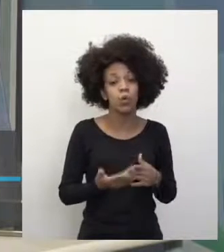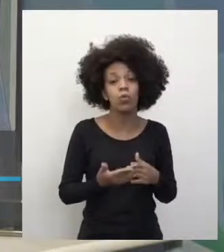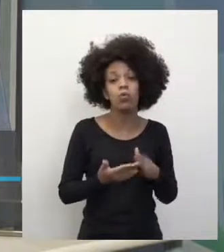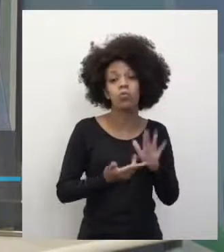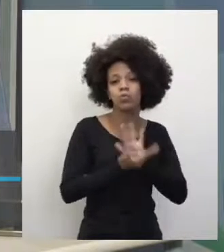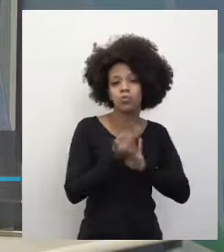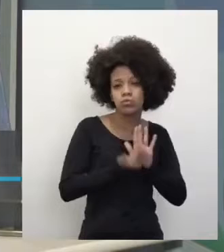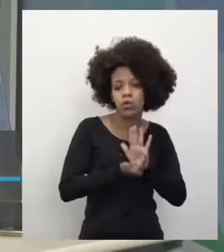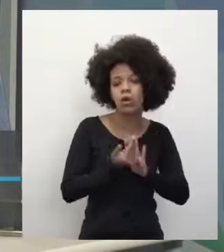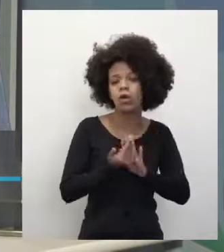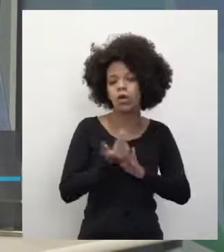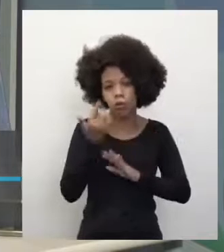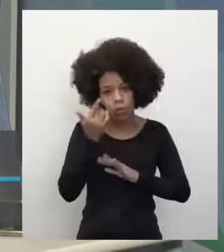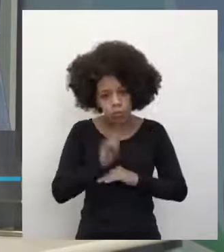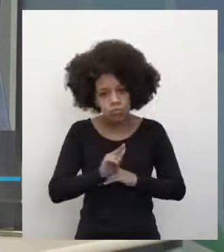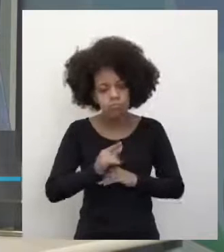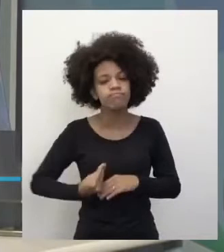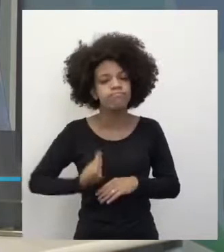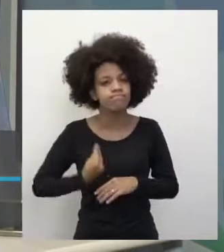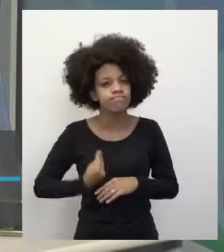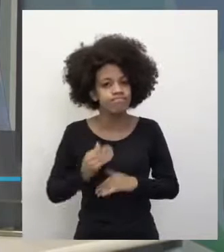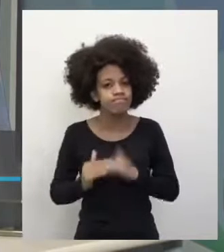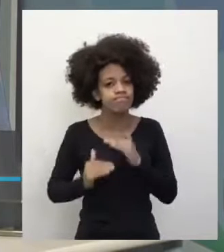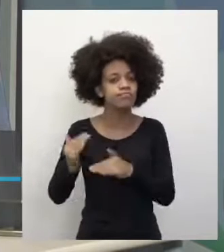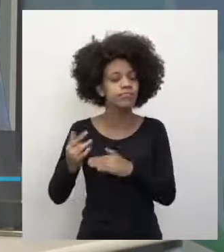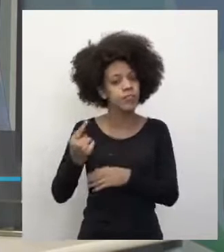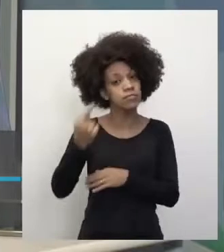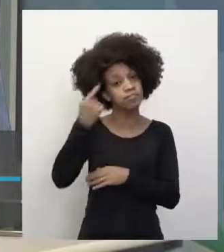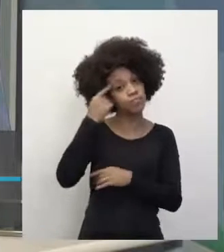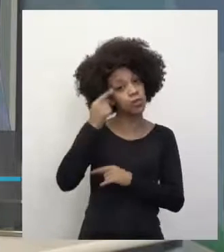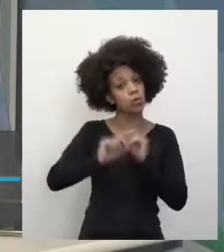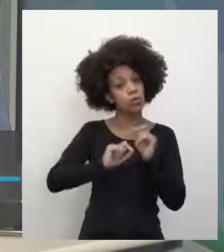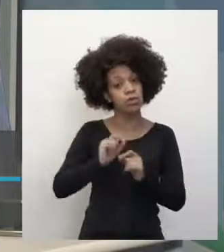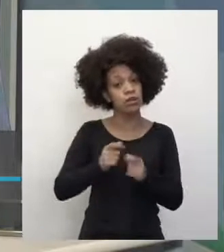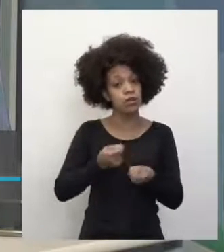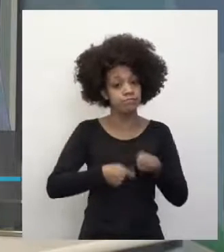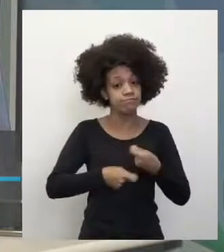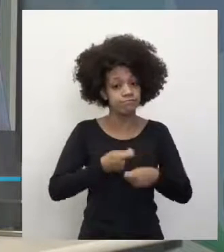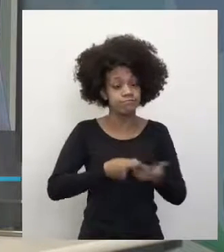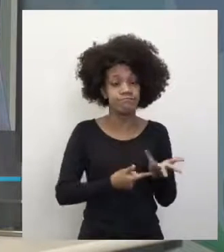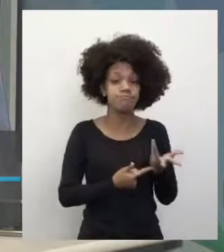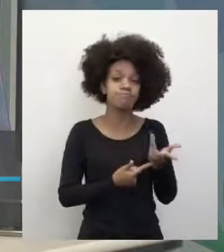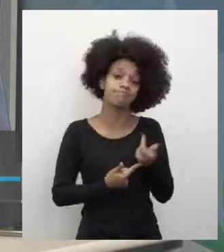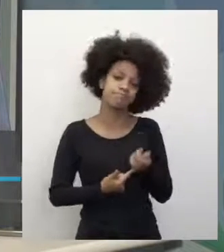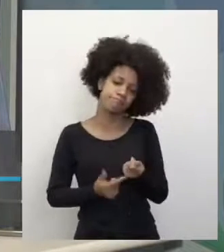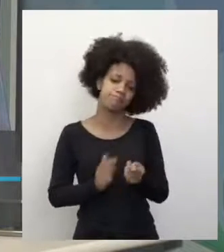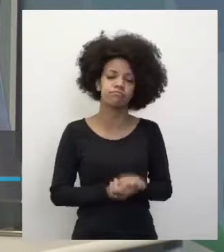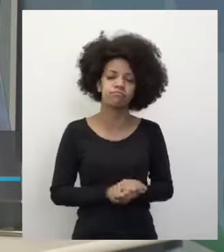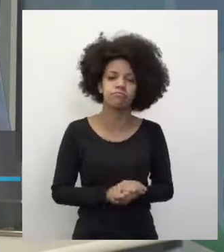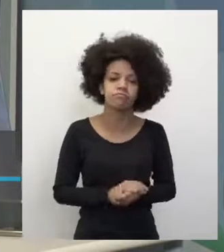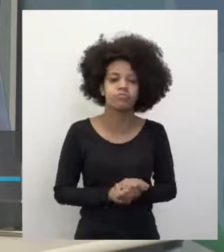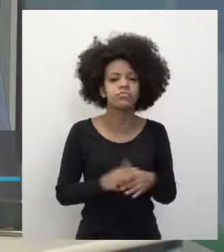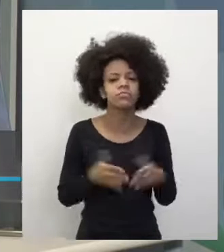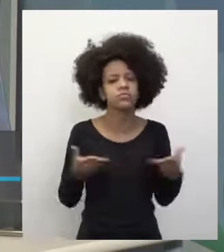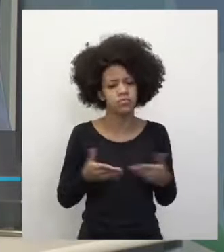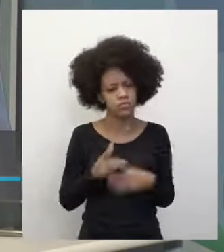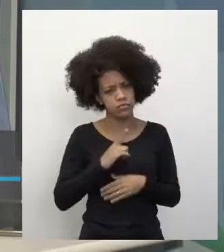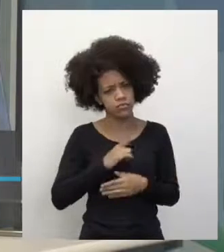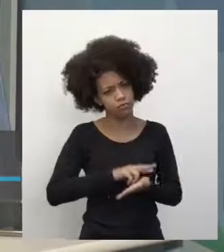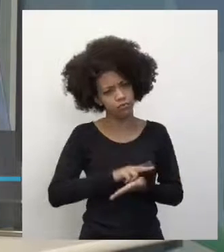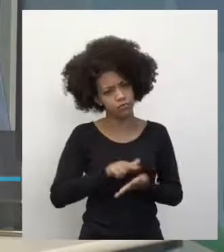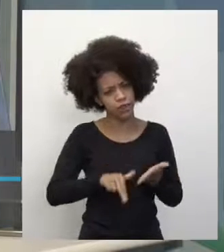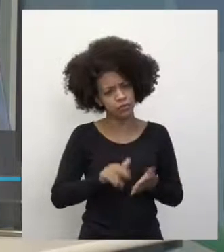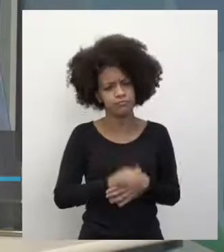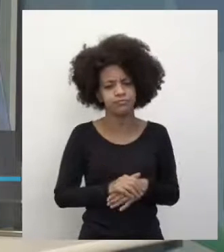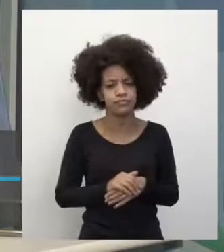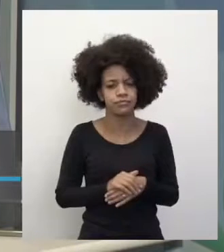continuar sobrevivendo, então se teve a ideia de se começar a fazer os primeiros mercados de arte, tá certo? Então, hoje nós temos aí várias